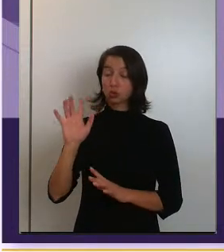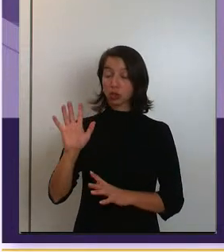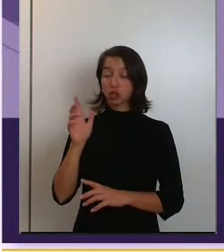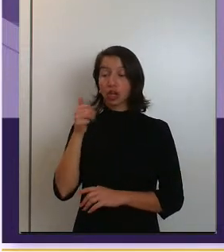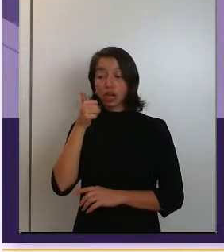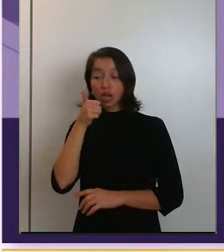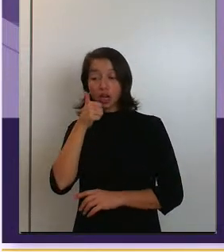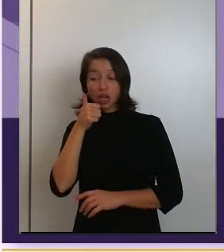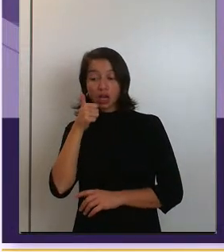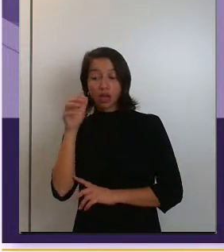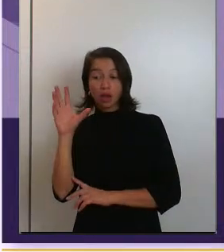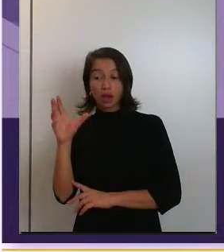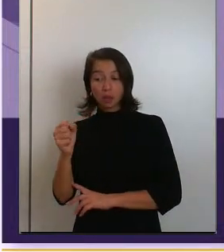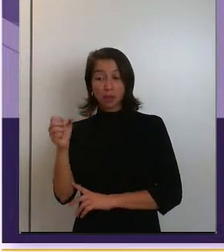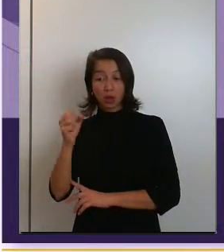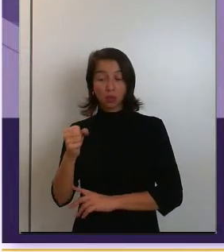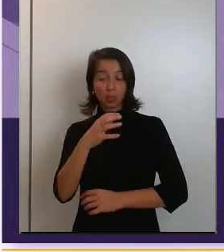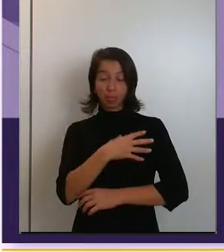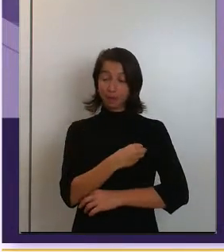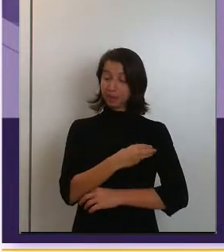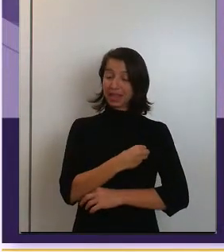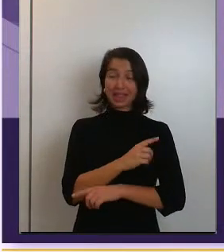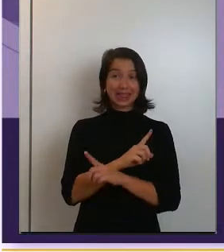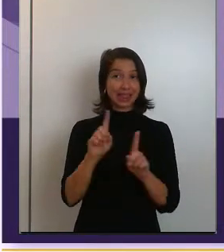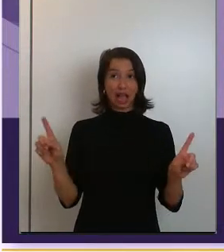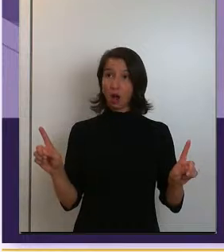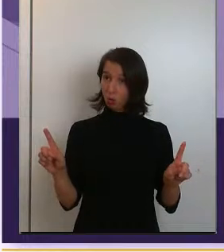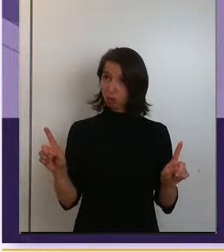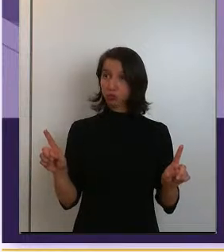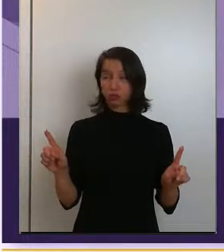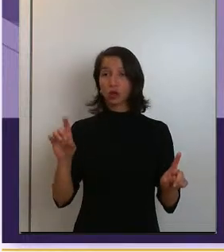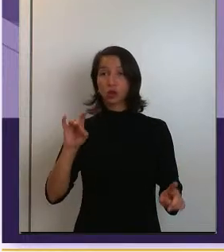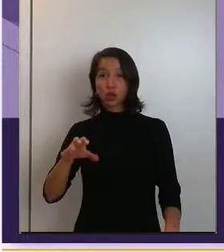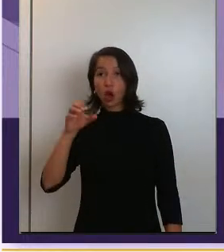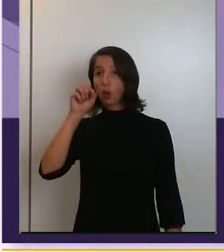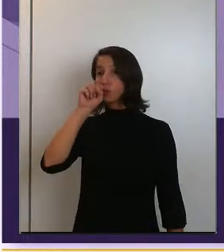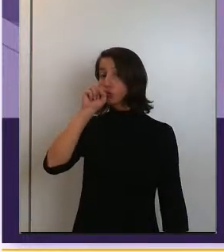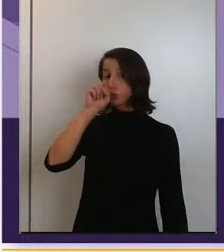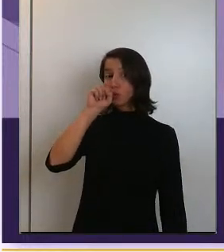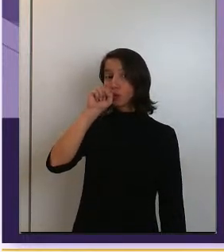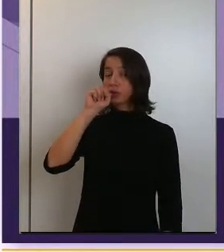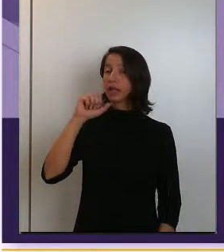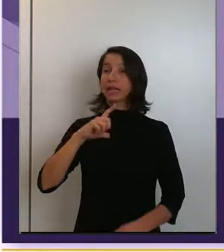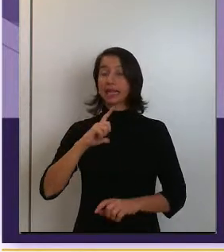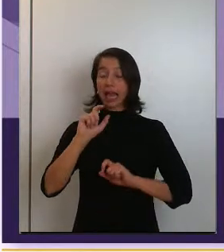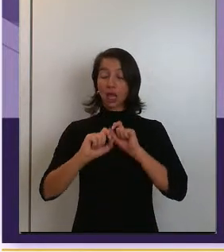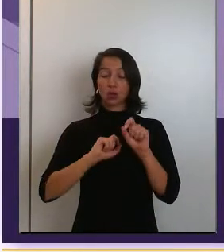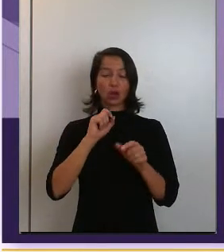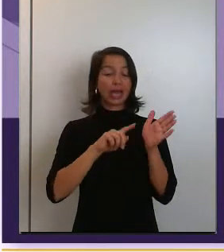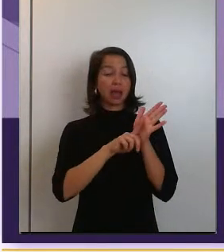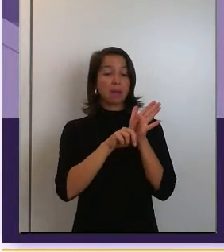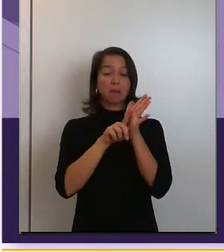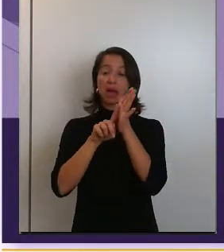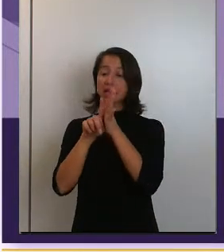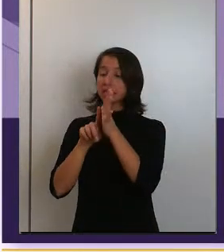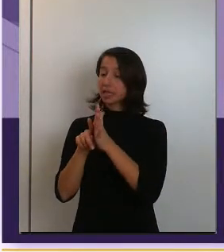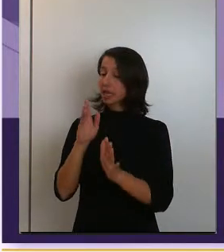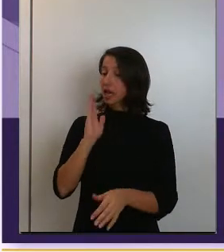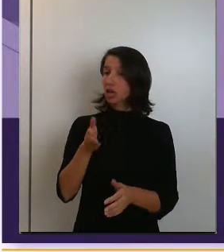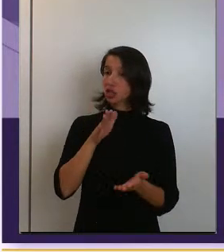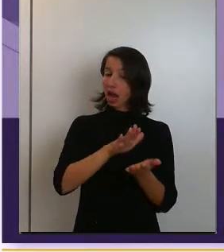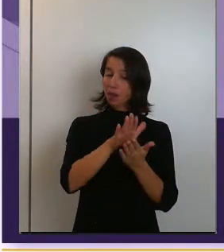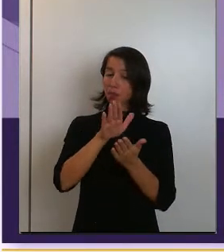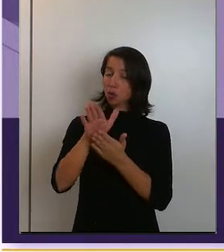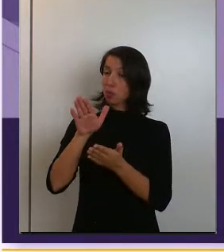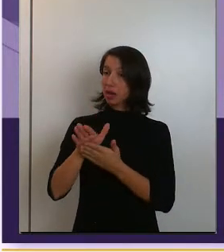conjunto de evidências muito robustas aí compilados pela OMS, publicados por diversos pesquisadores em